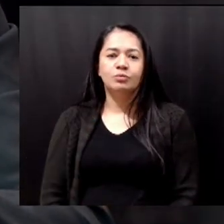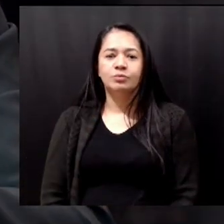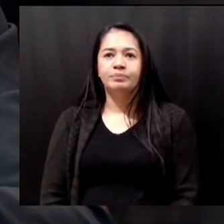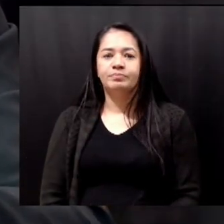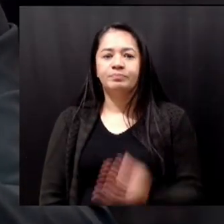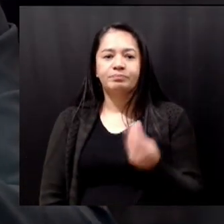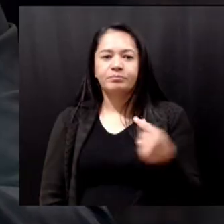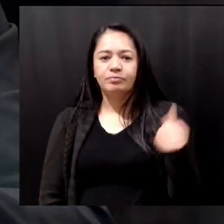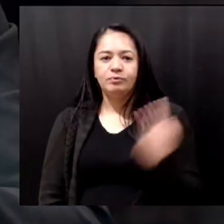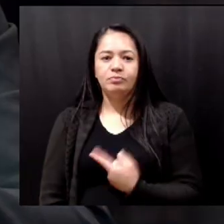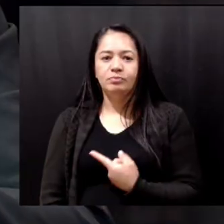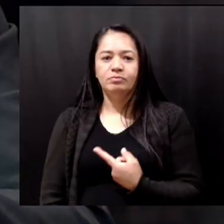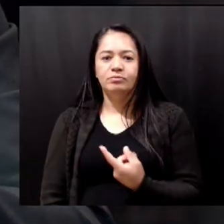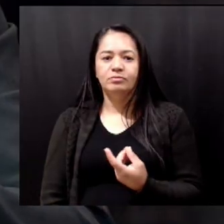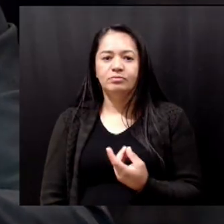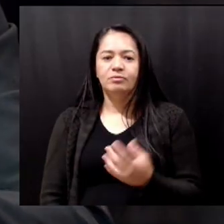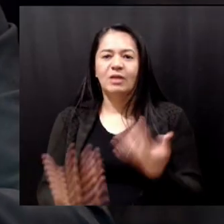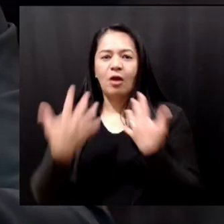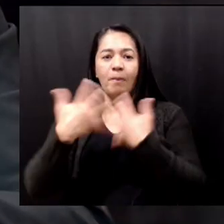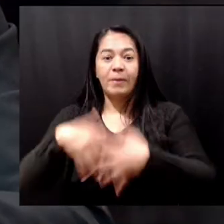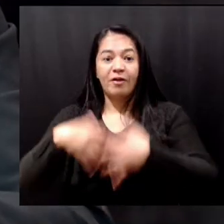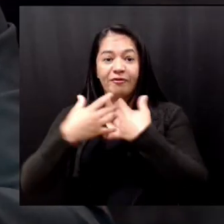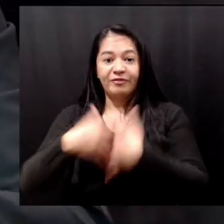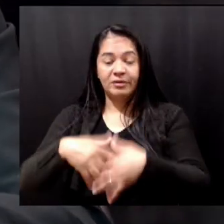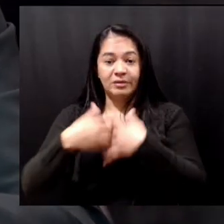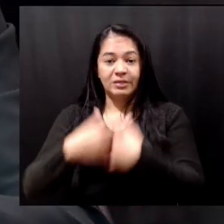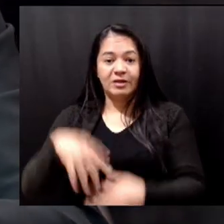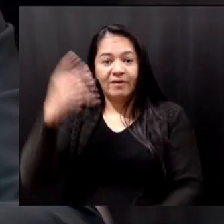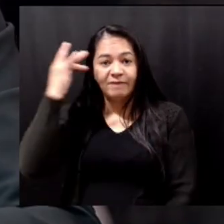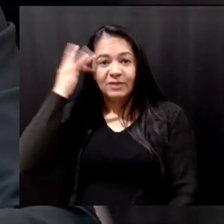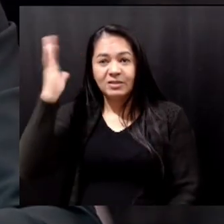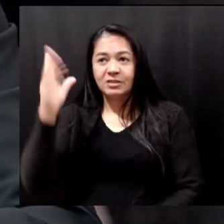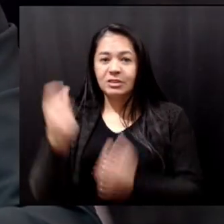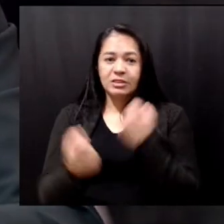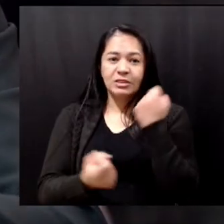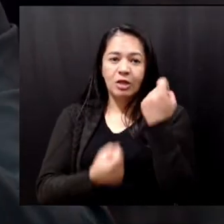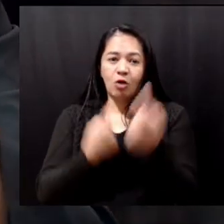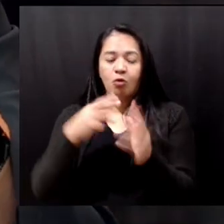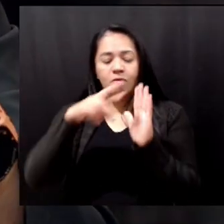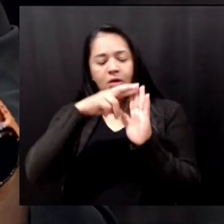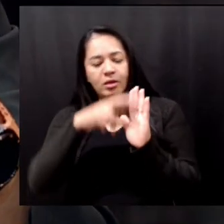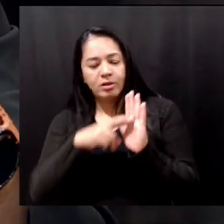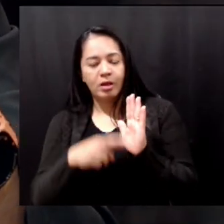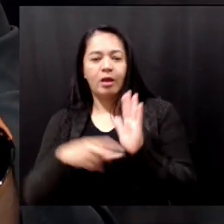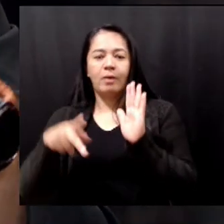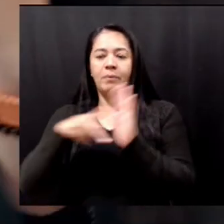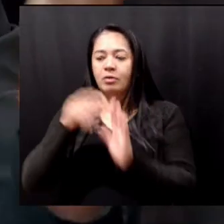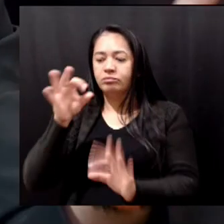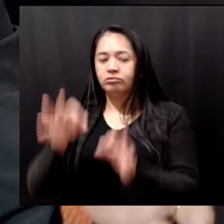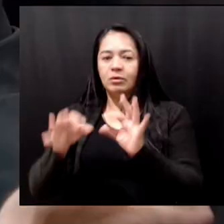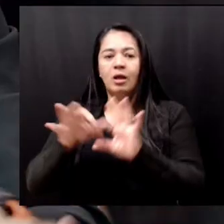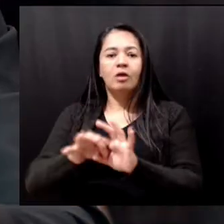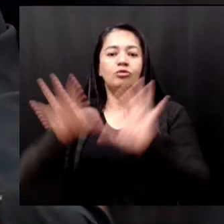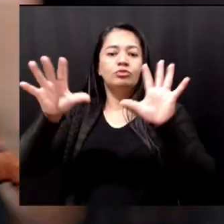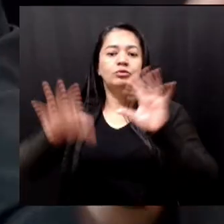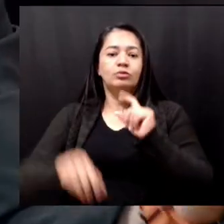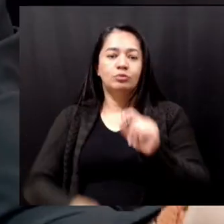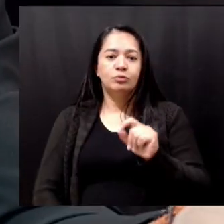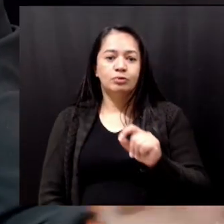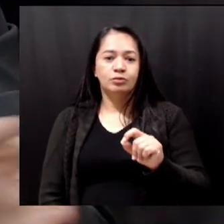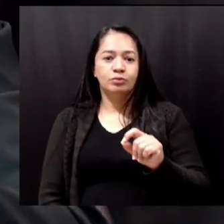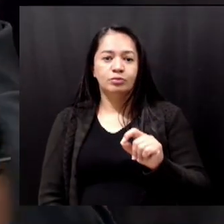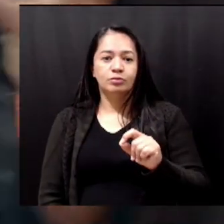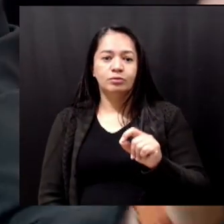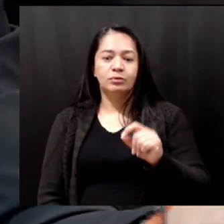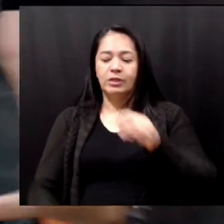certa flexibilidade em algumas regras jurídicas para permitir que empresas como o Nubank,